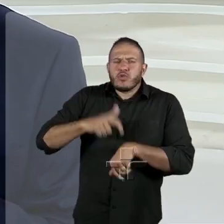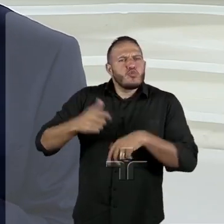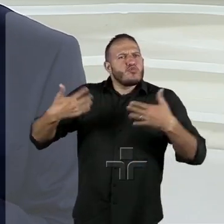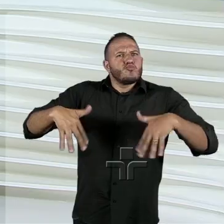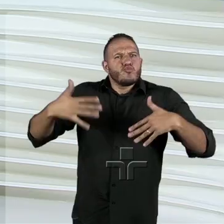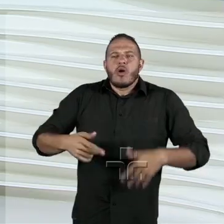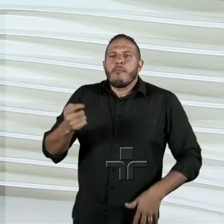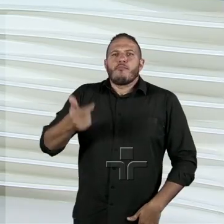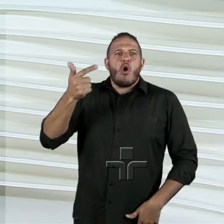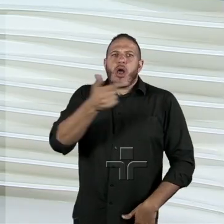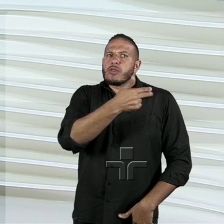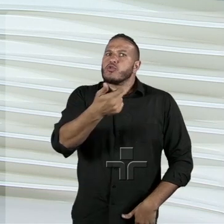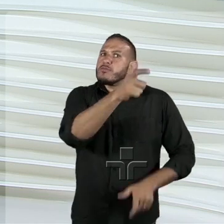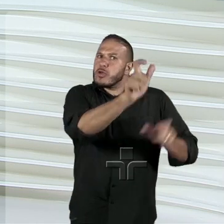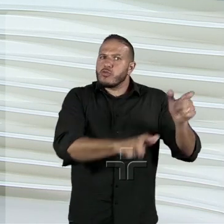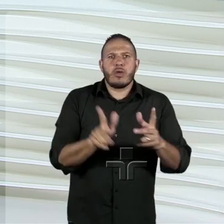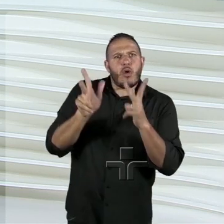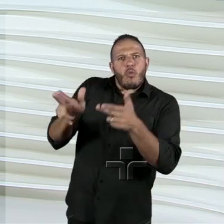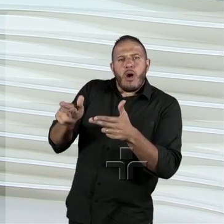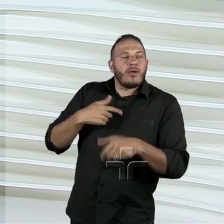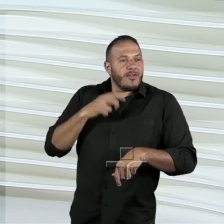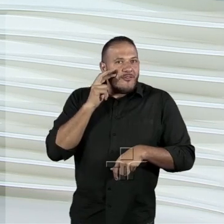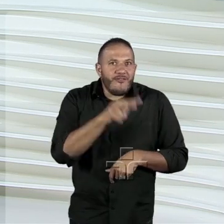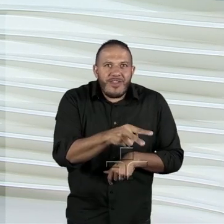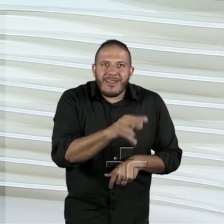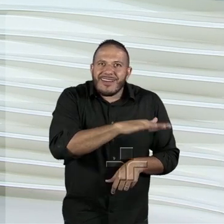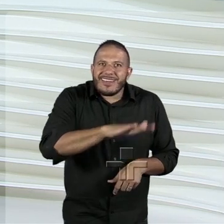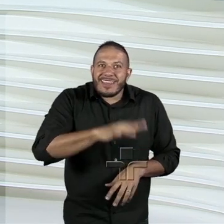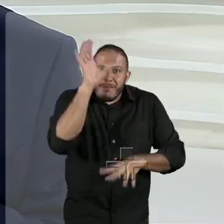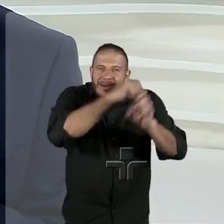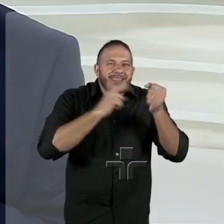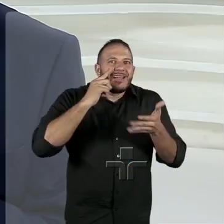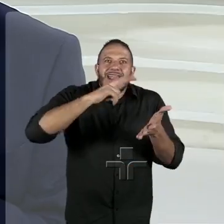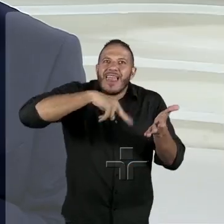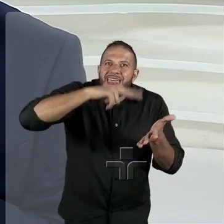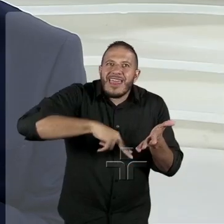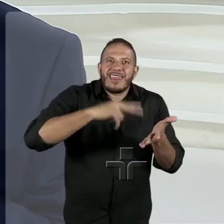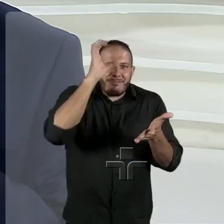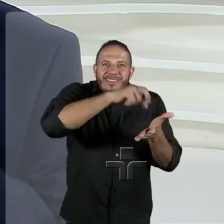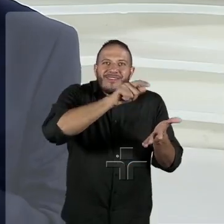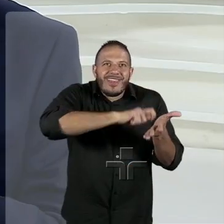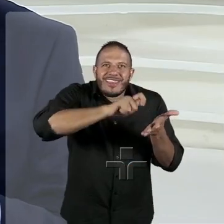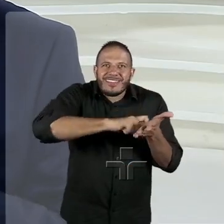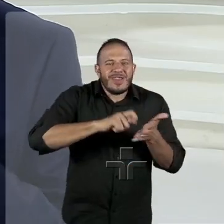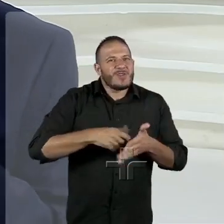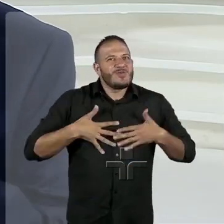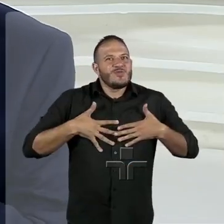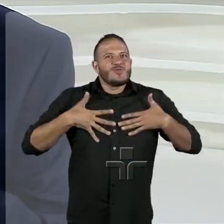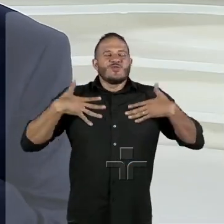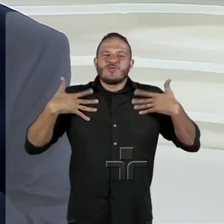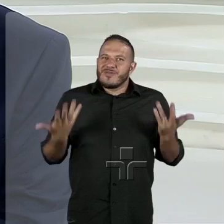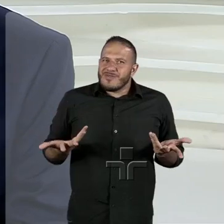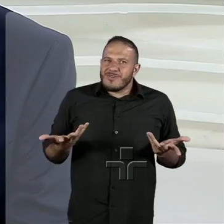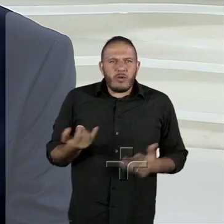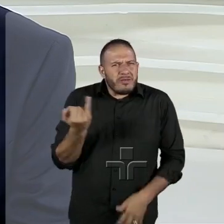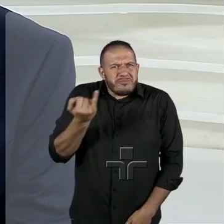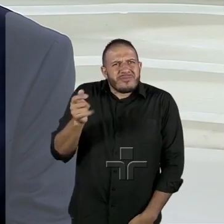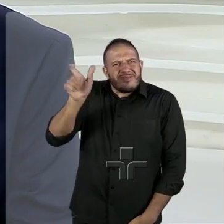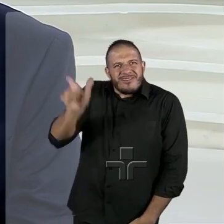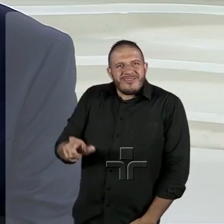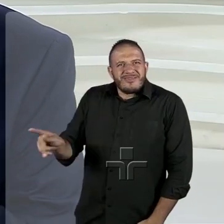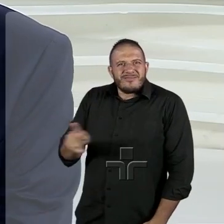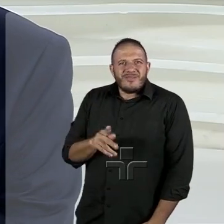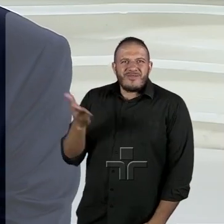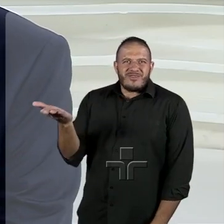pessoas vivem, que é poder ver o momento de uma criança aprender a ler, aprender a escrever. O quanto vale, o quão importante é